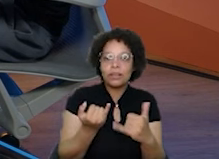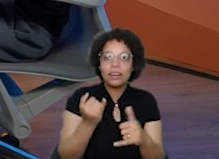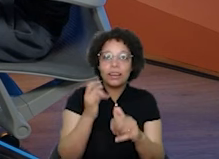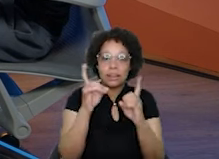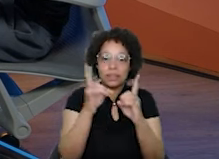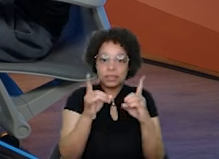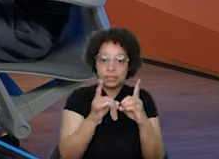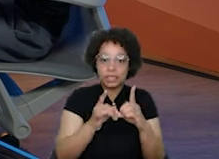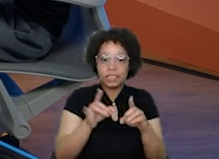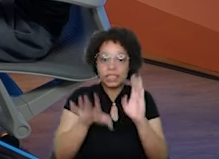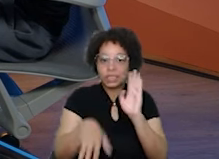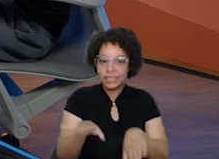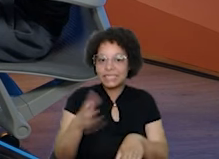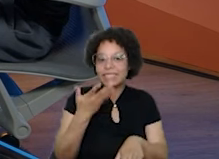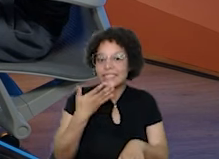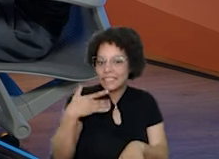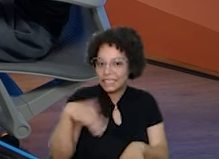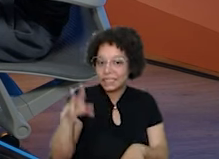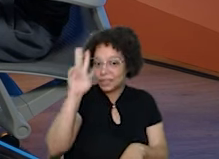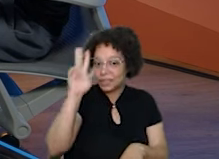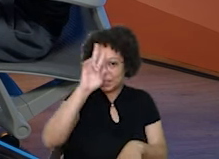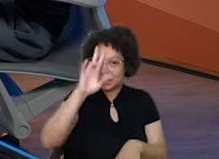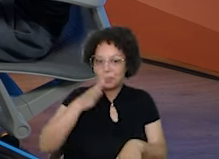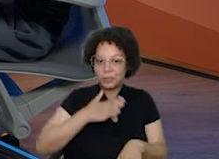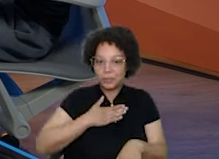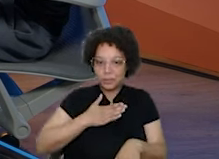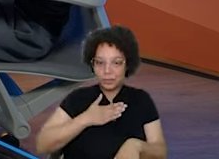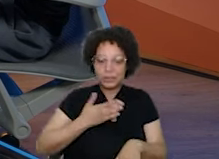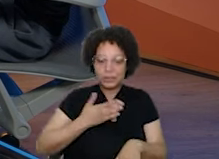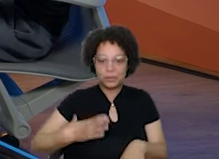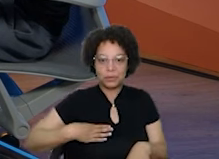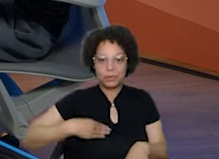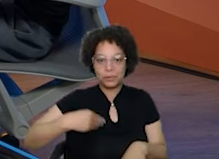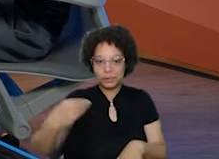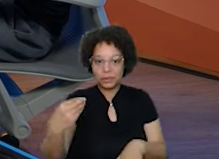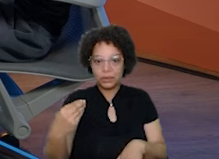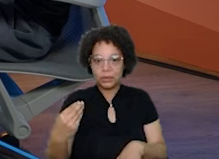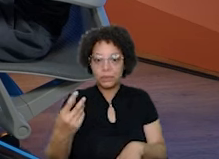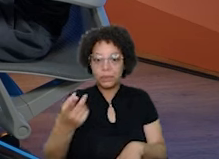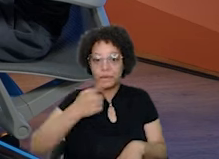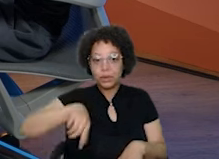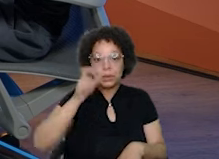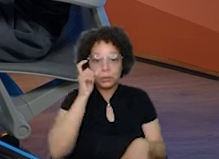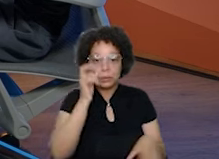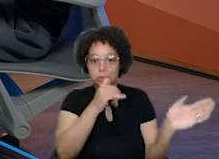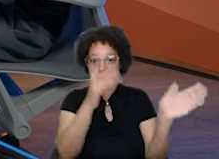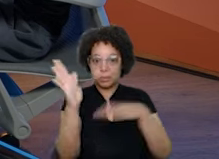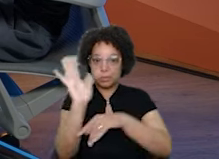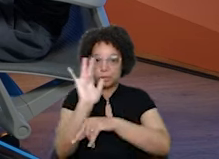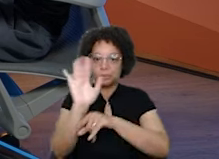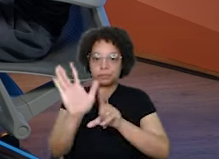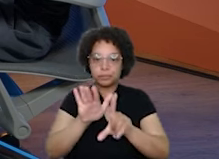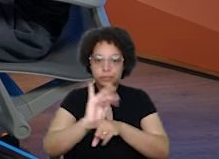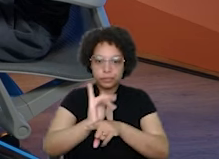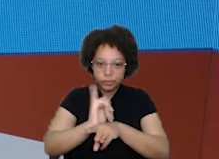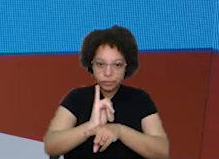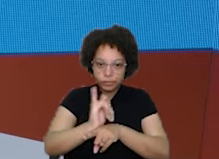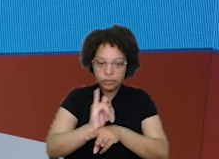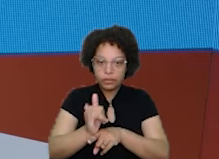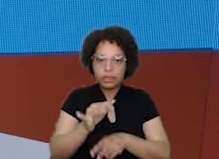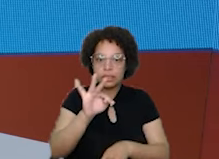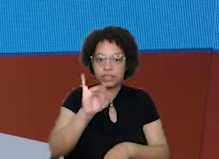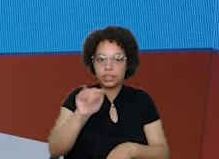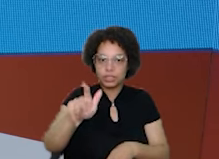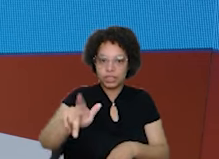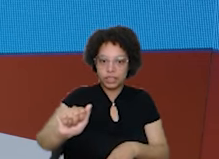tem as crianças eu lembro do recordo do meu meu filho Às vezes a gente assistia um vídeo lá no YouTube com ele da tia Flá tia Flá é um dos